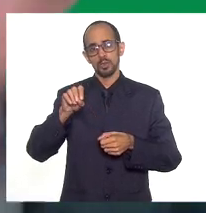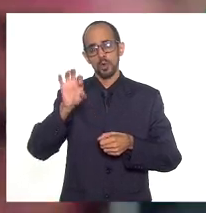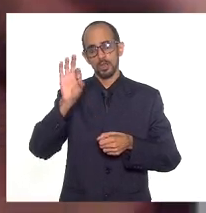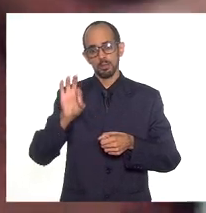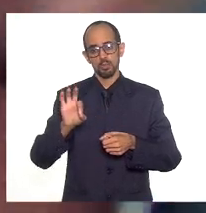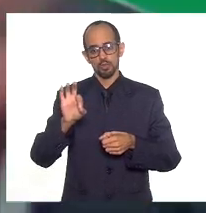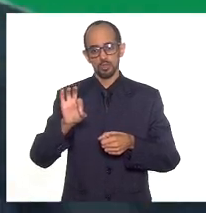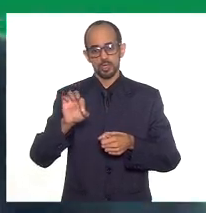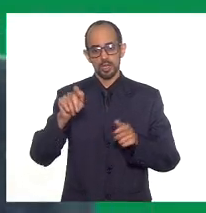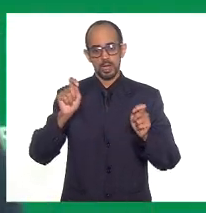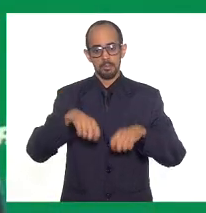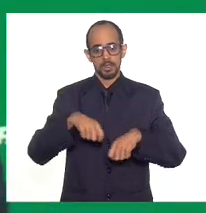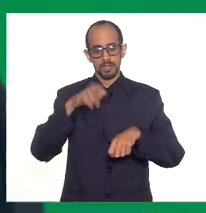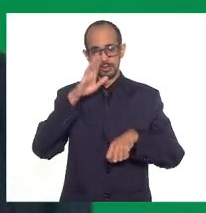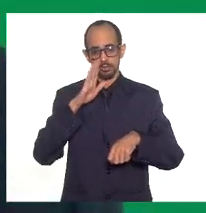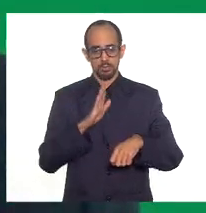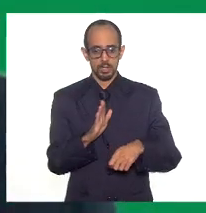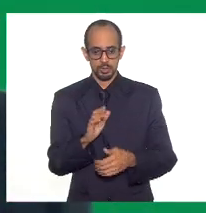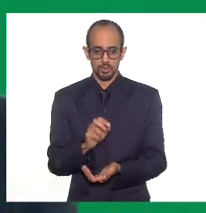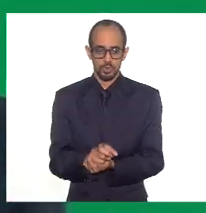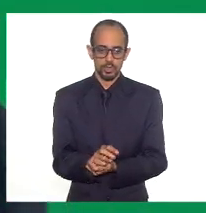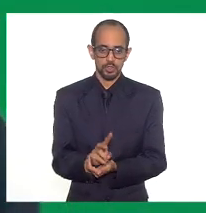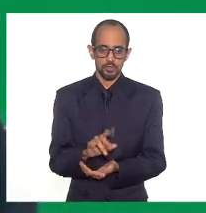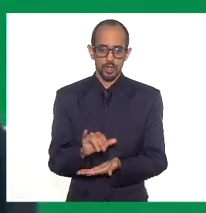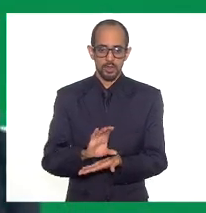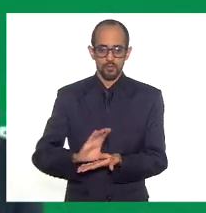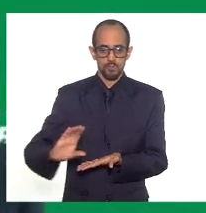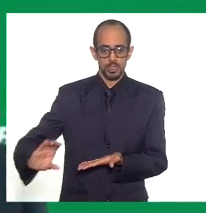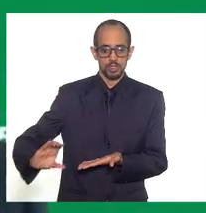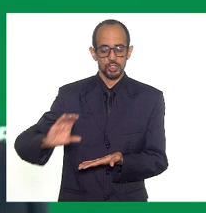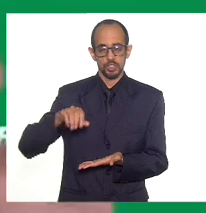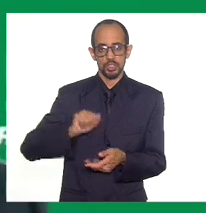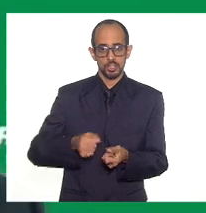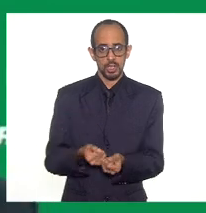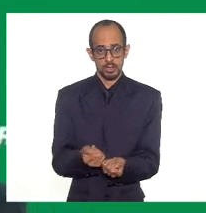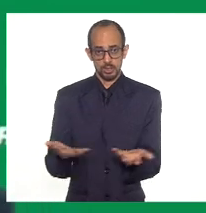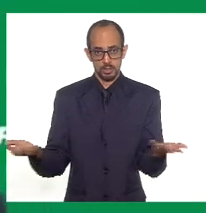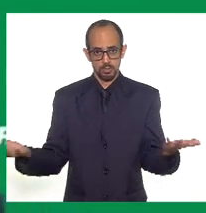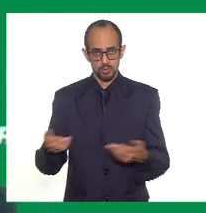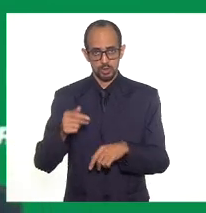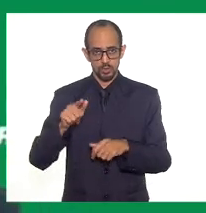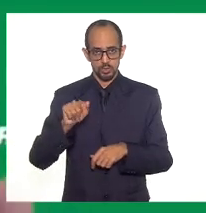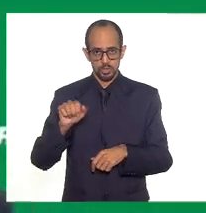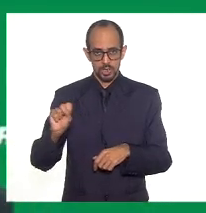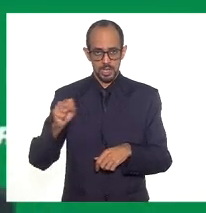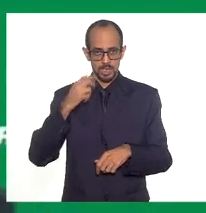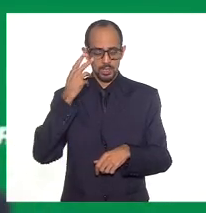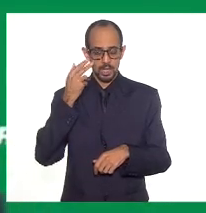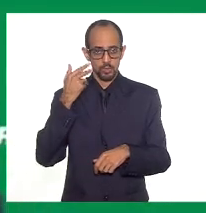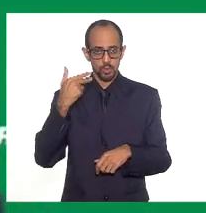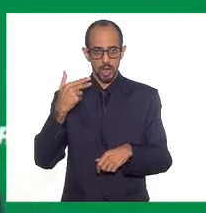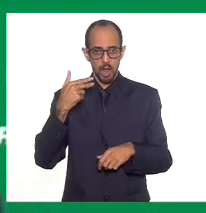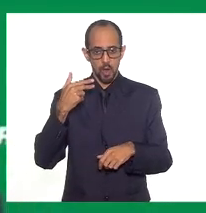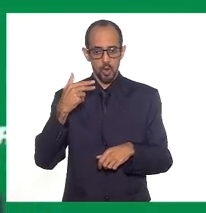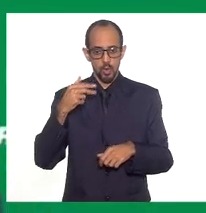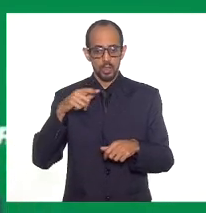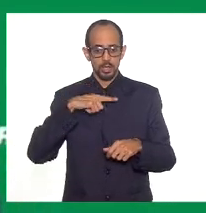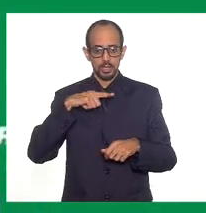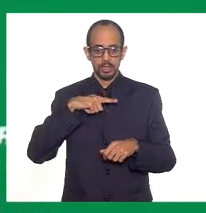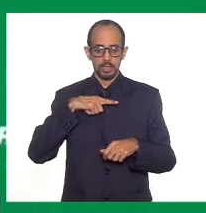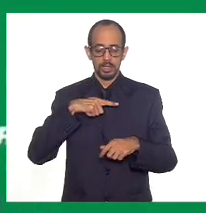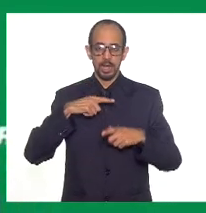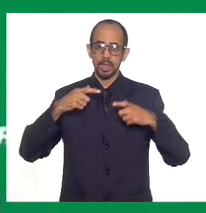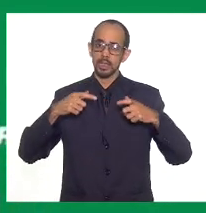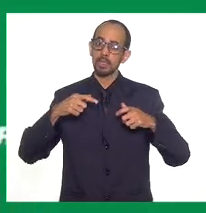refere ao gás, a gente vai desinvestir da comercialização e distribuição do gás natural, abrindo espaço para outras